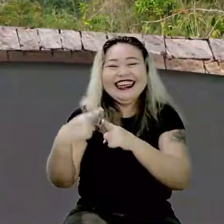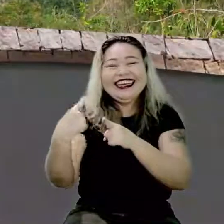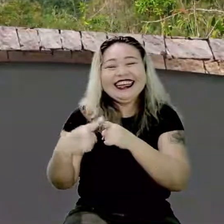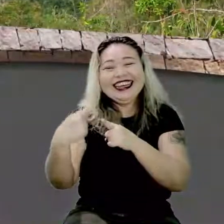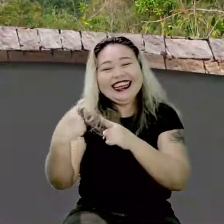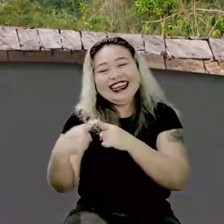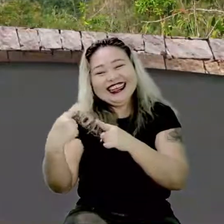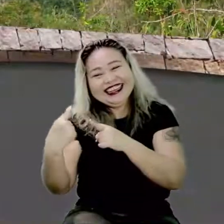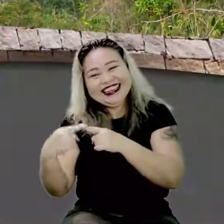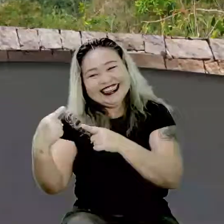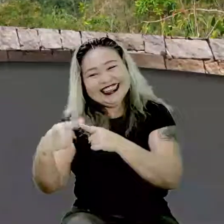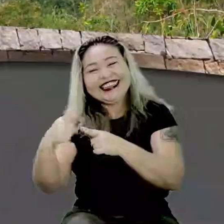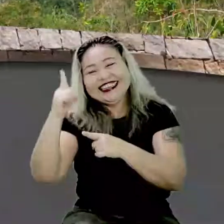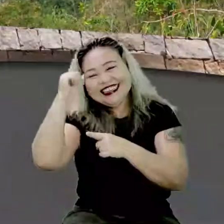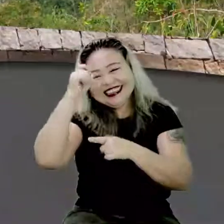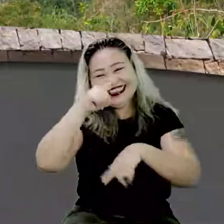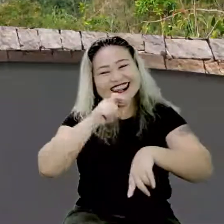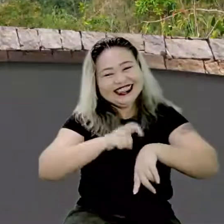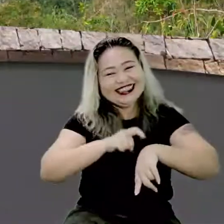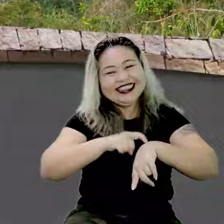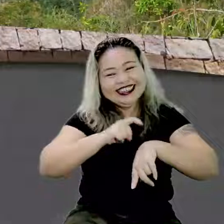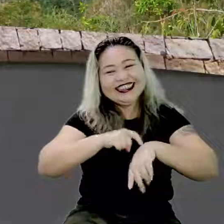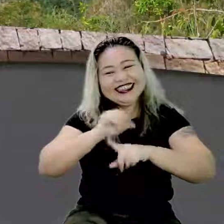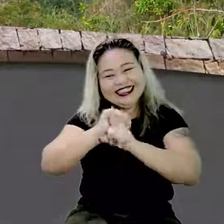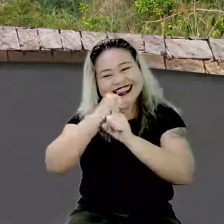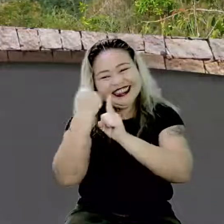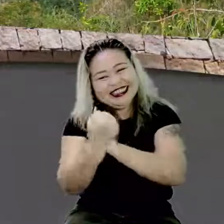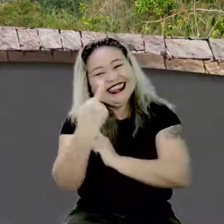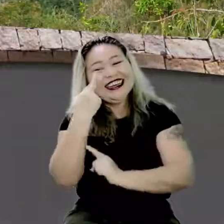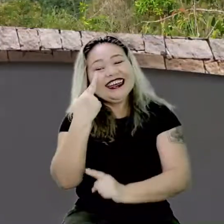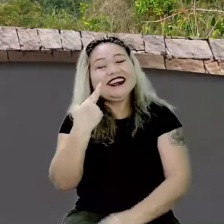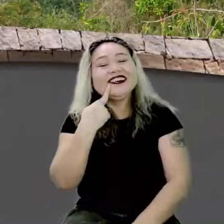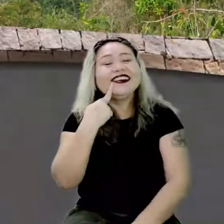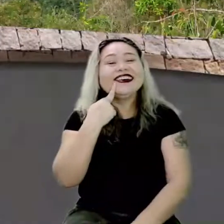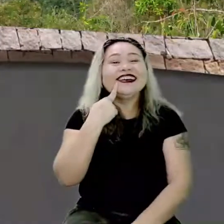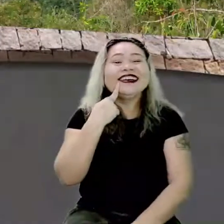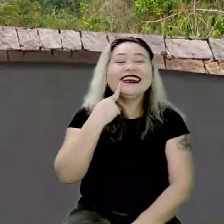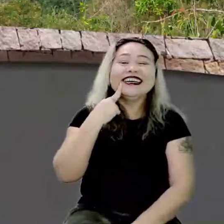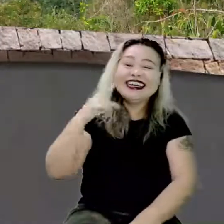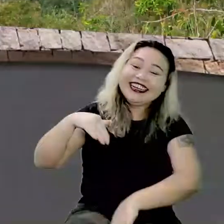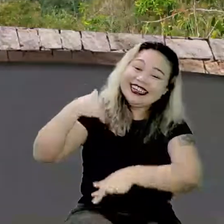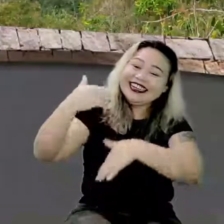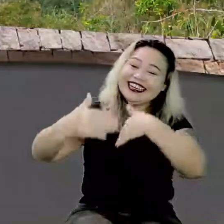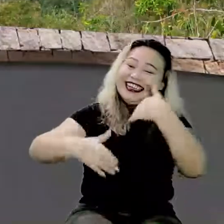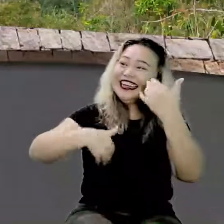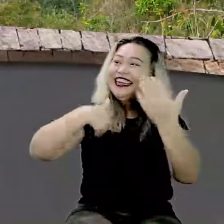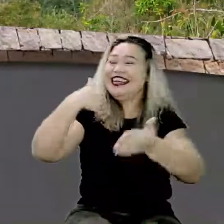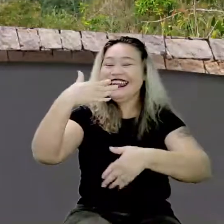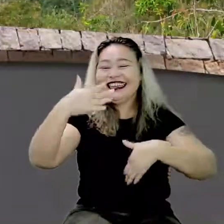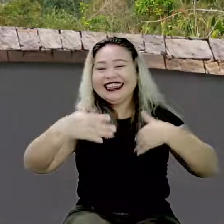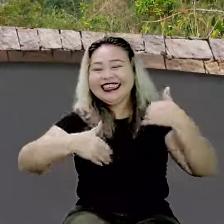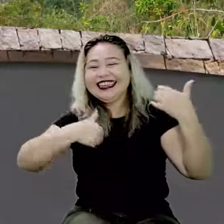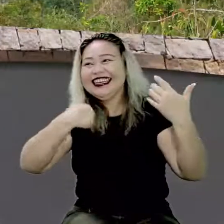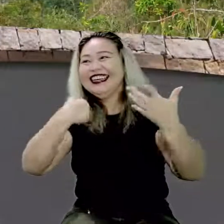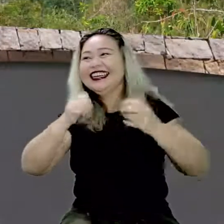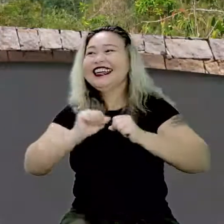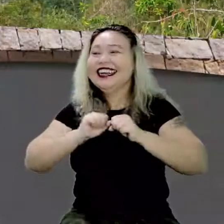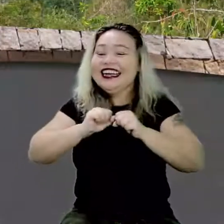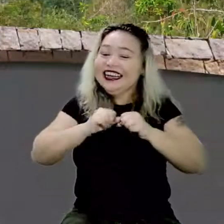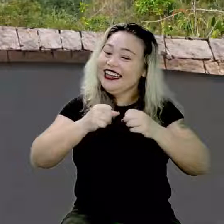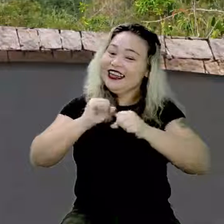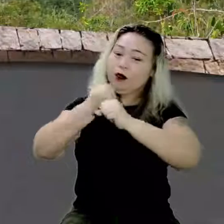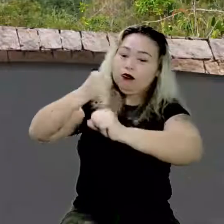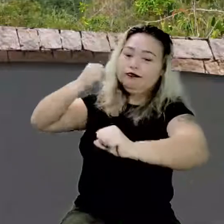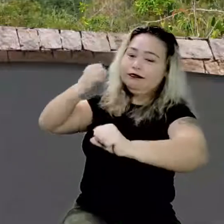realmente é momentos difíceis da sociedade rondoniense. Ainda estava num processo de